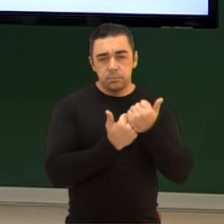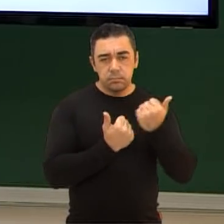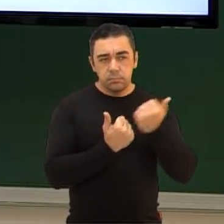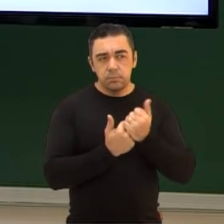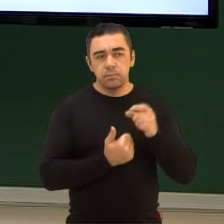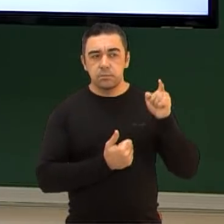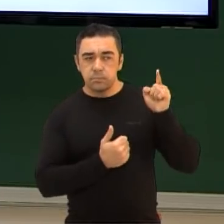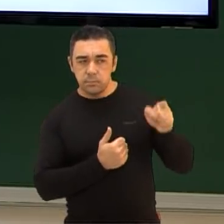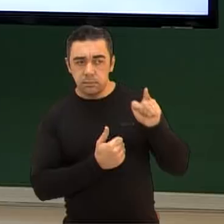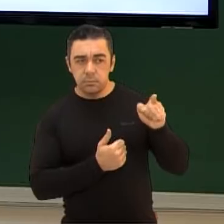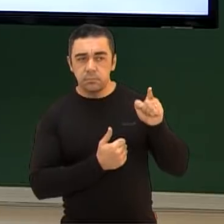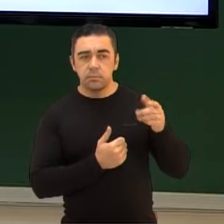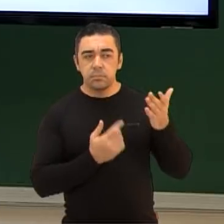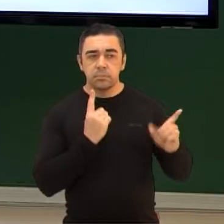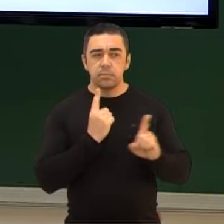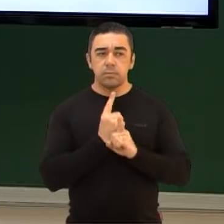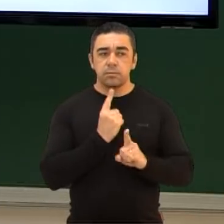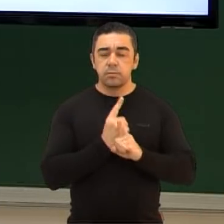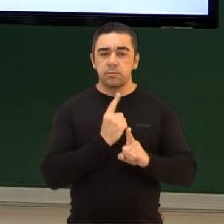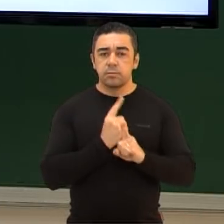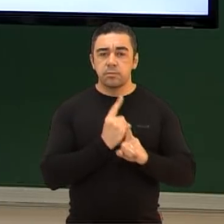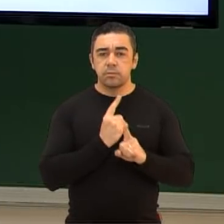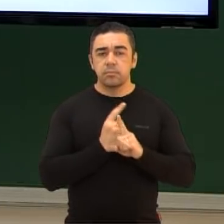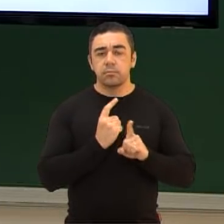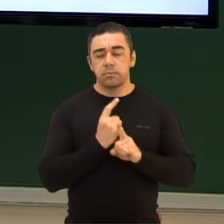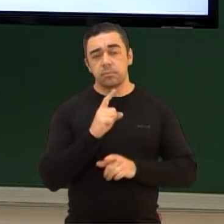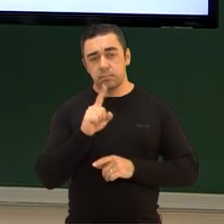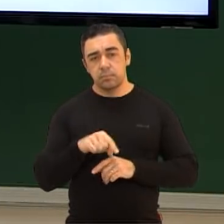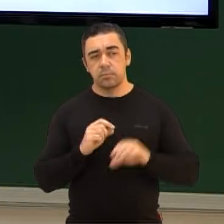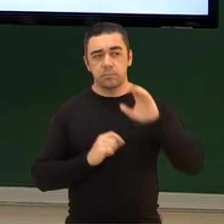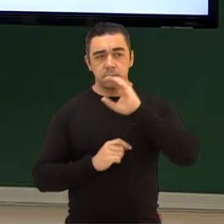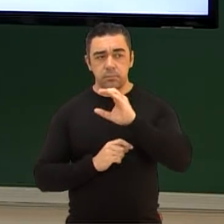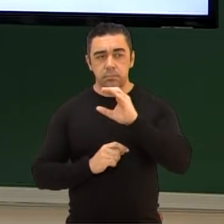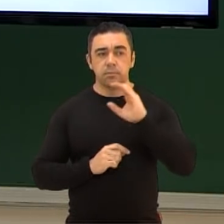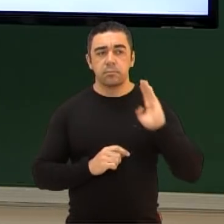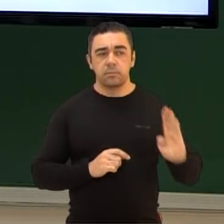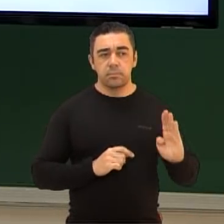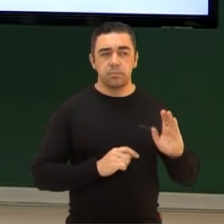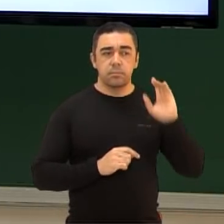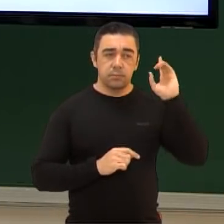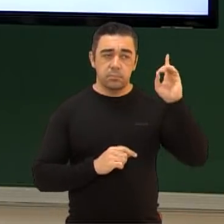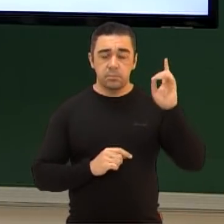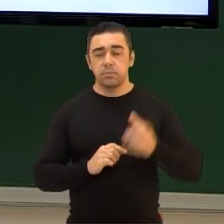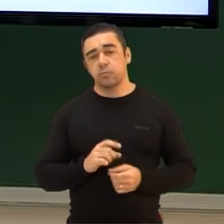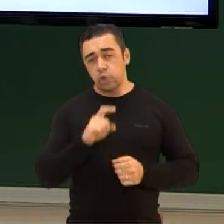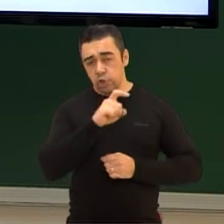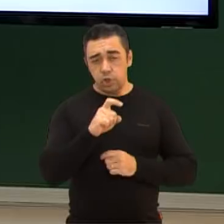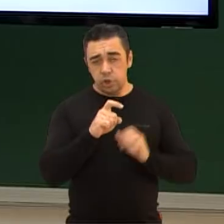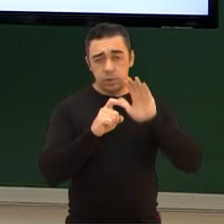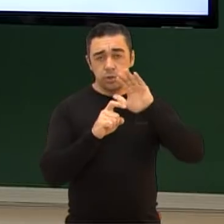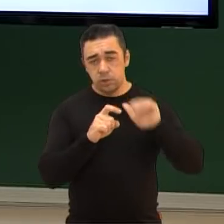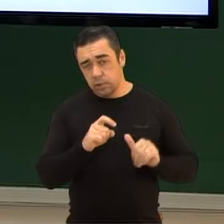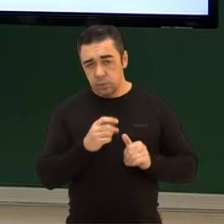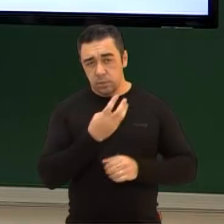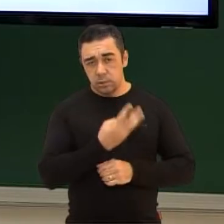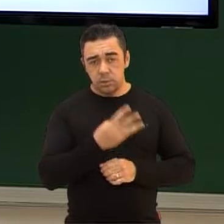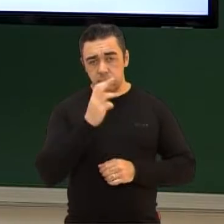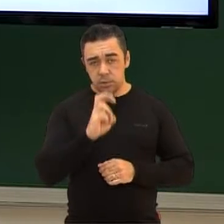substituir esses valores para descobrirmos o ângulo CBD. Então, no lugar do x, eu vou